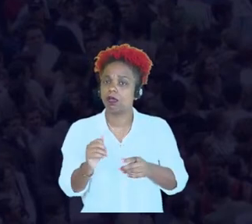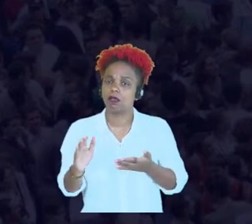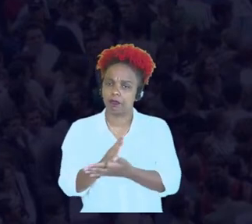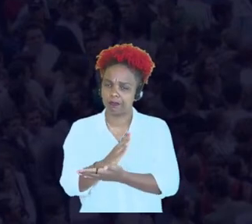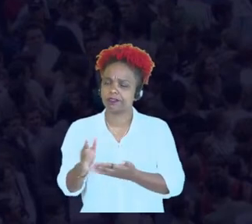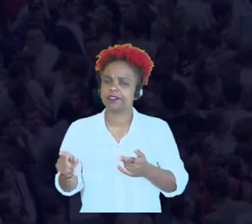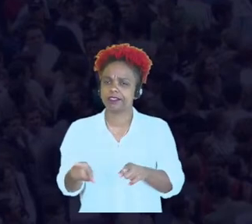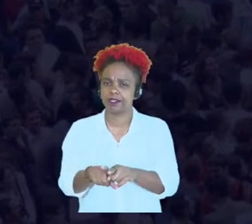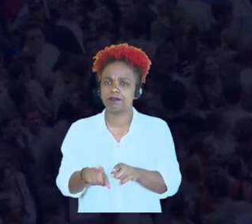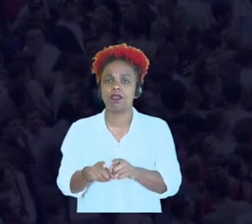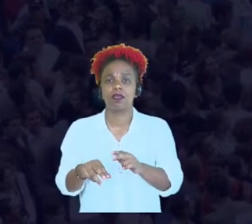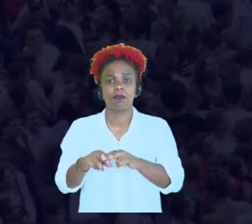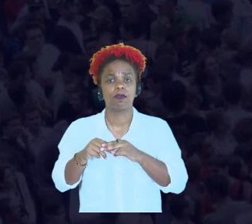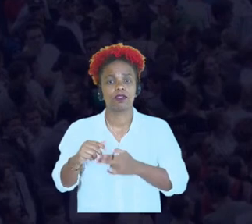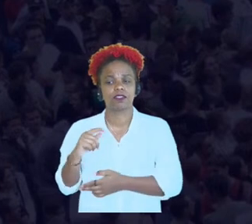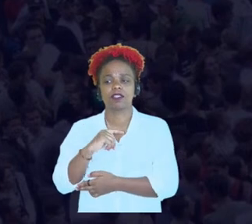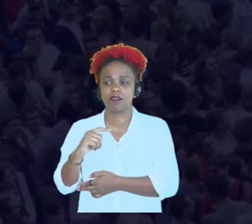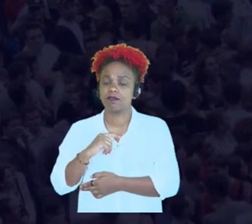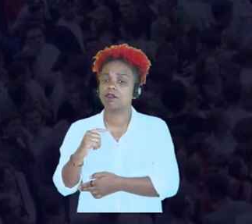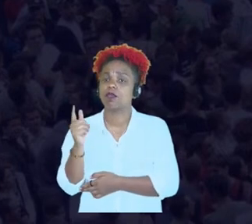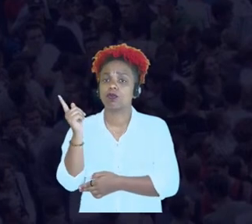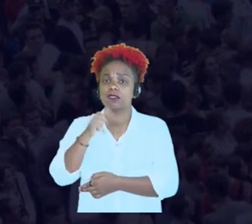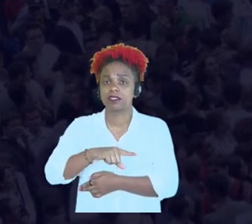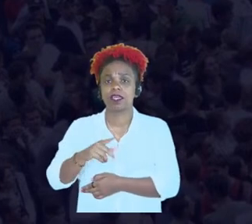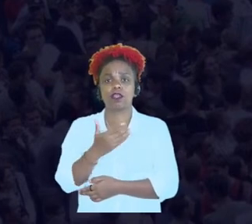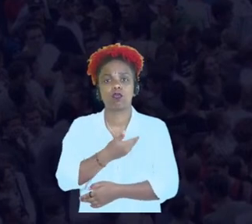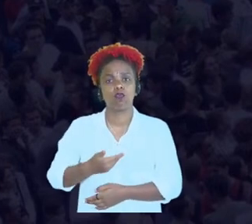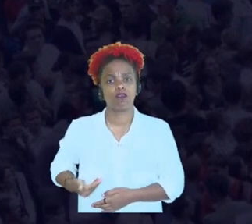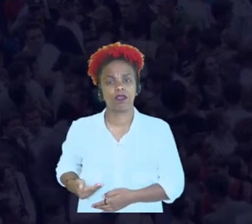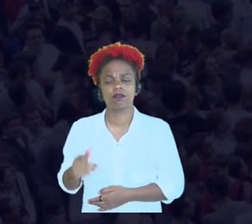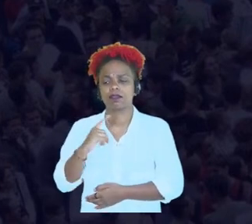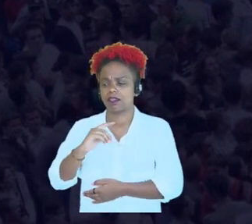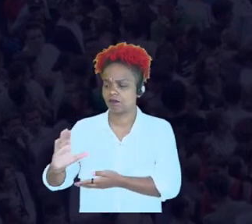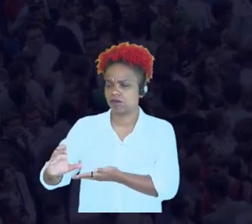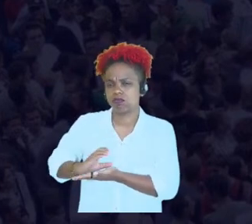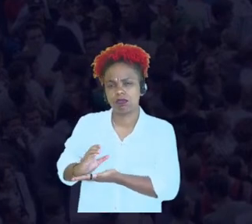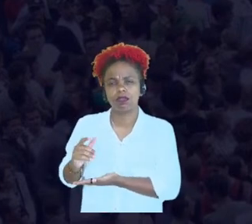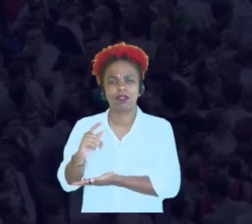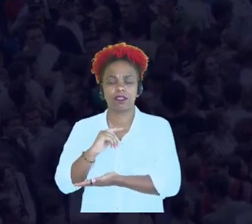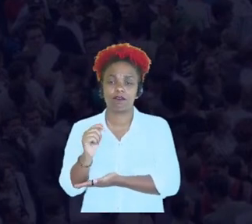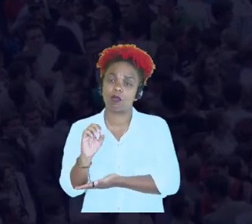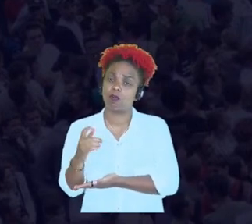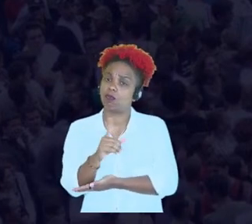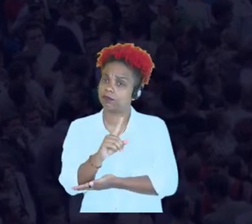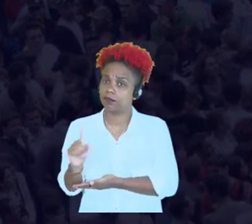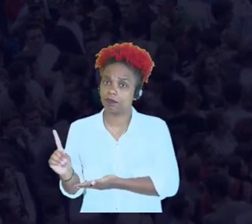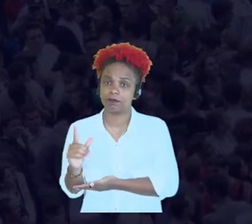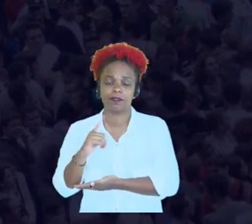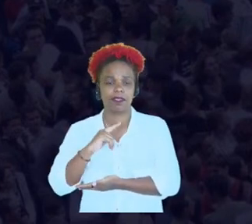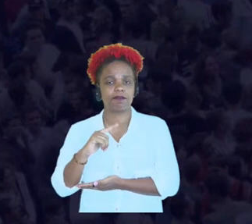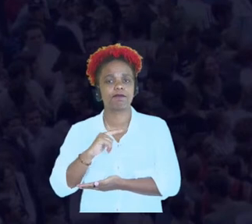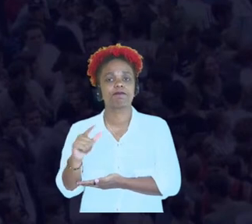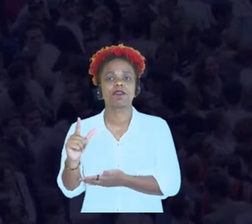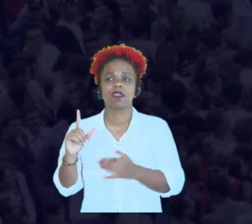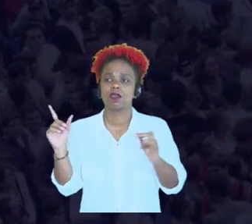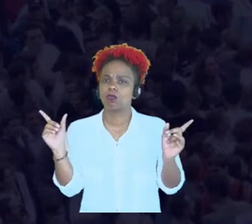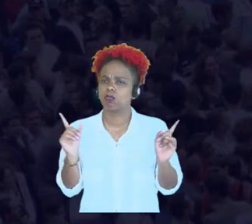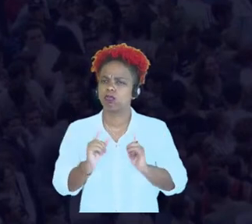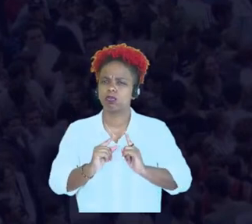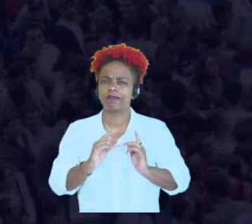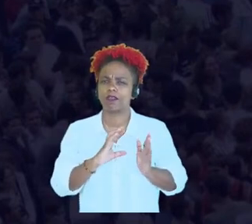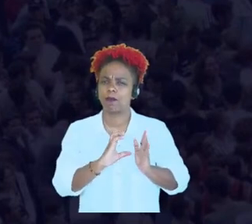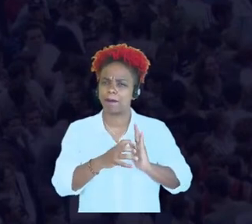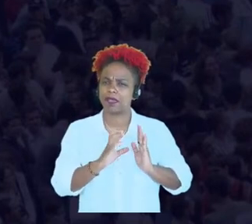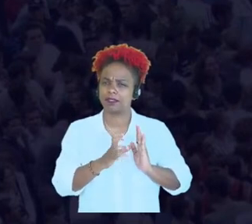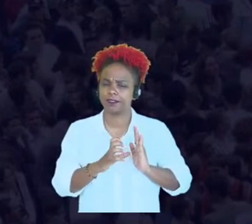definir quais são os partidos que vão receber recursos do governo na próxima legislatura ou não. E esse número de partidos reduziu